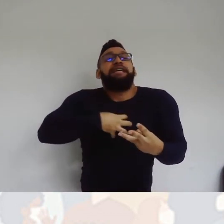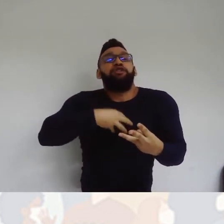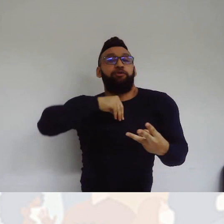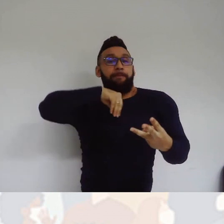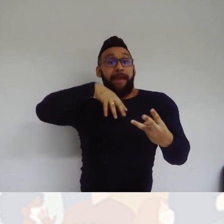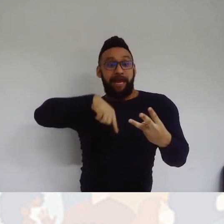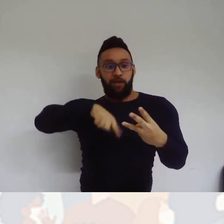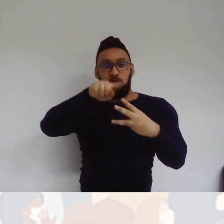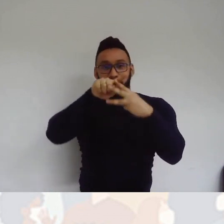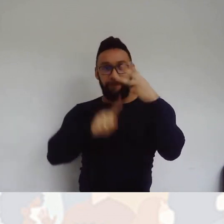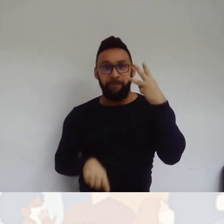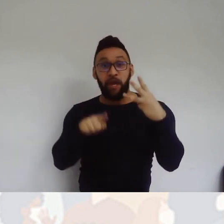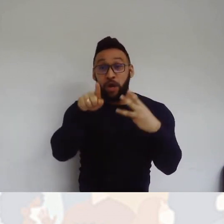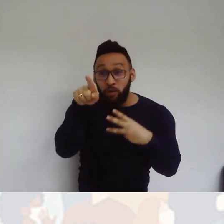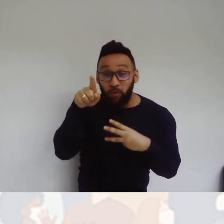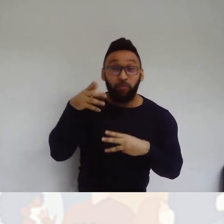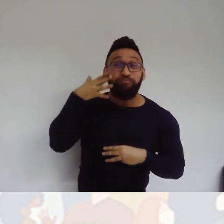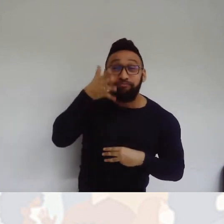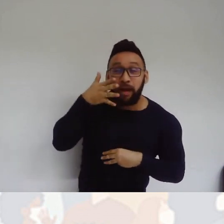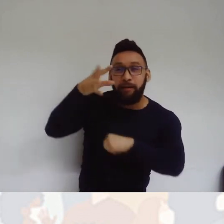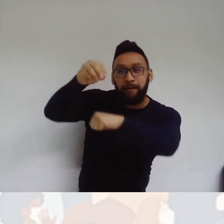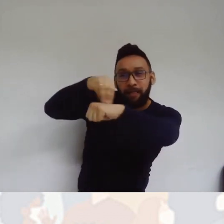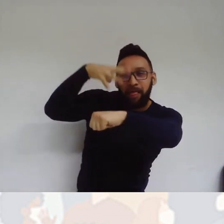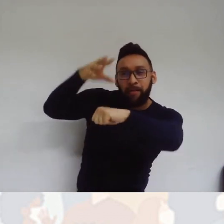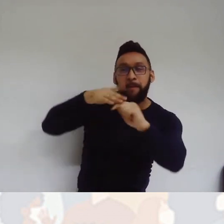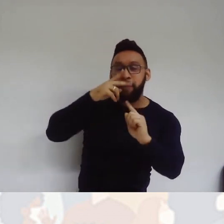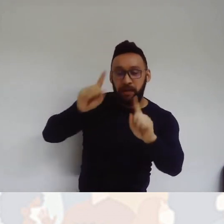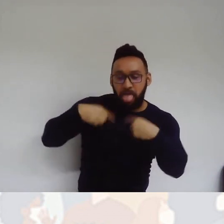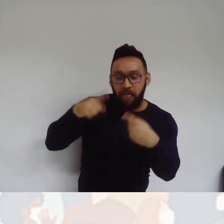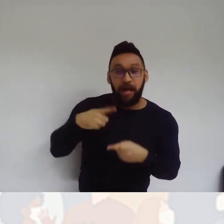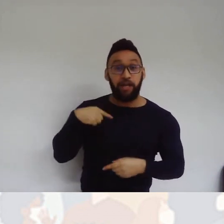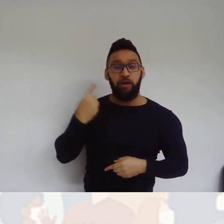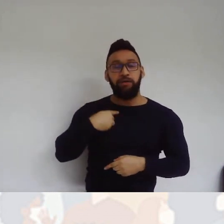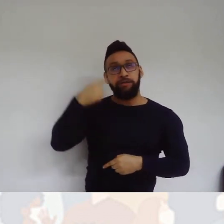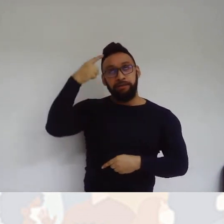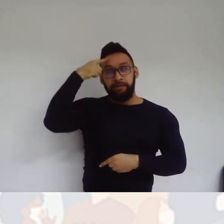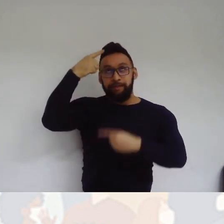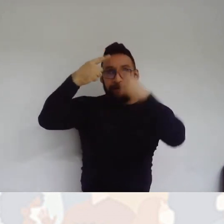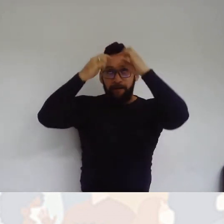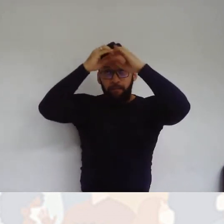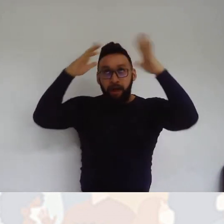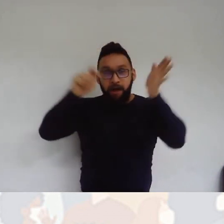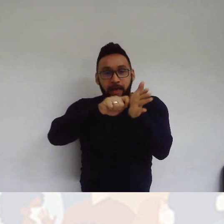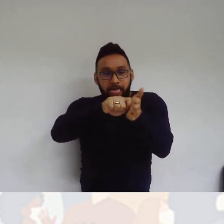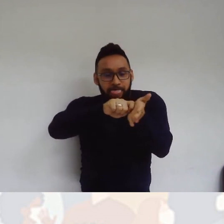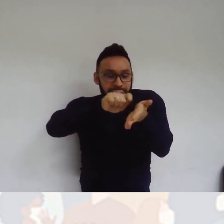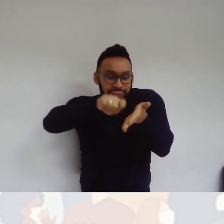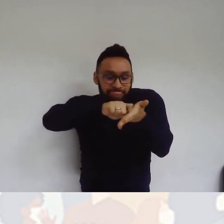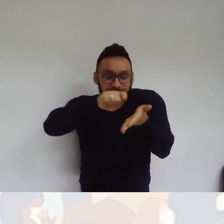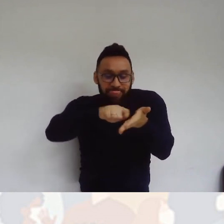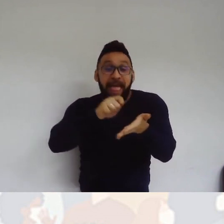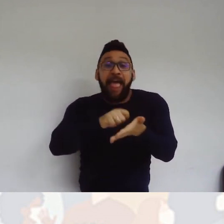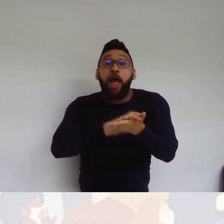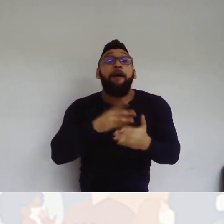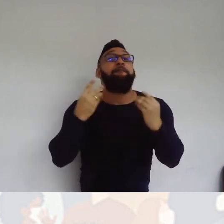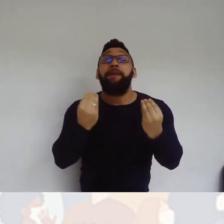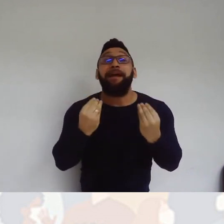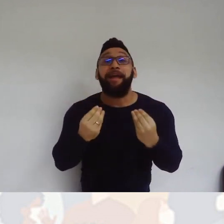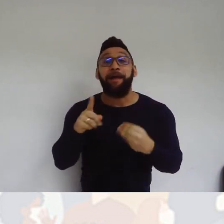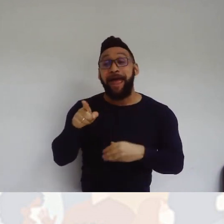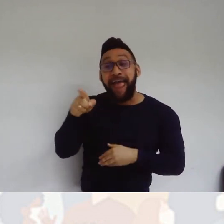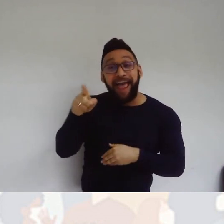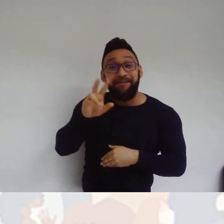até dicas aqui, ó, a gente já se cutucou ali, já escreveu um pouquinho para ver até o TCC dela, né? Então,